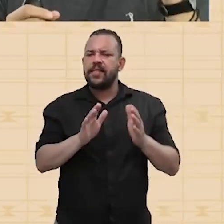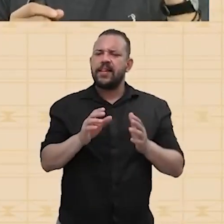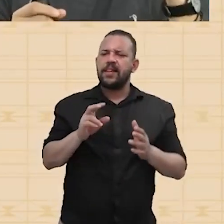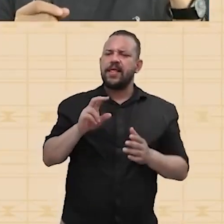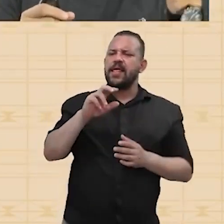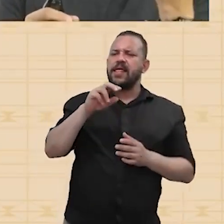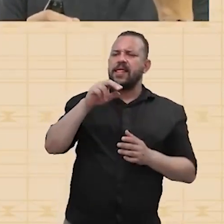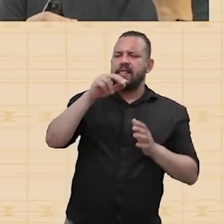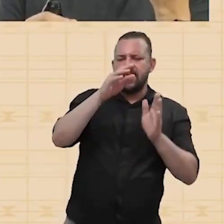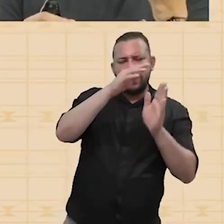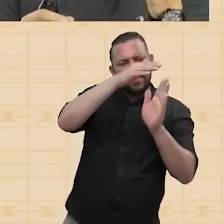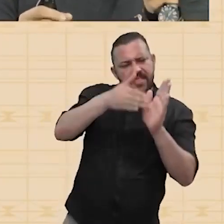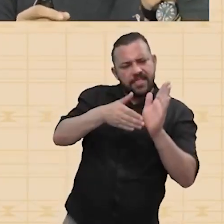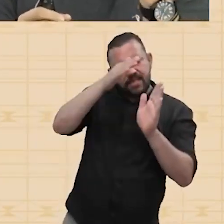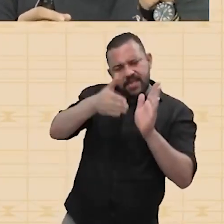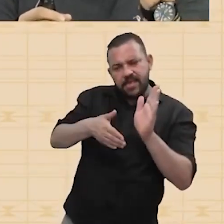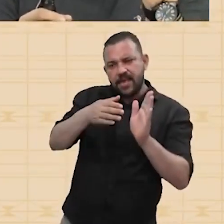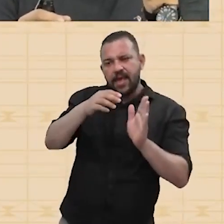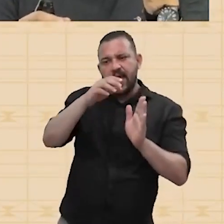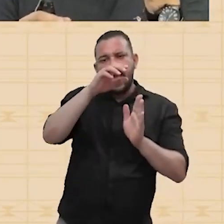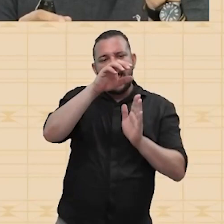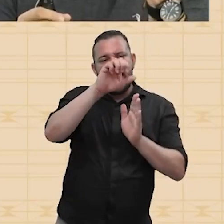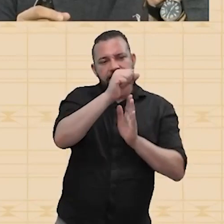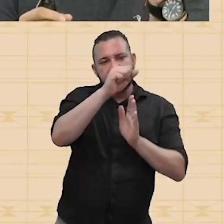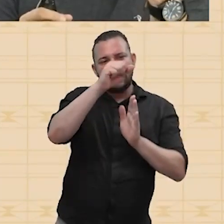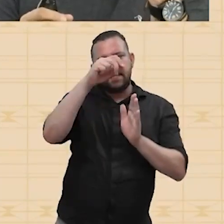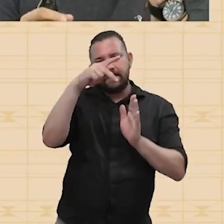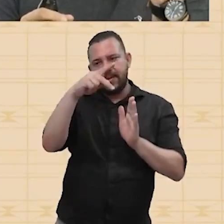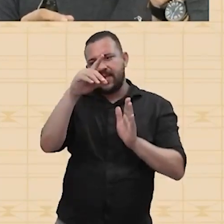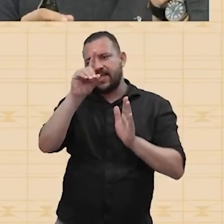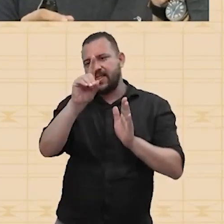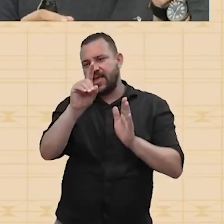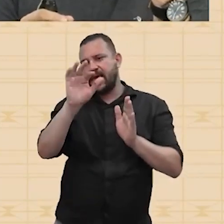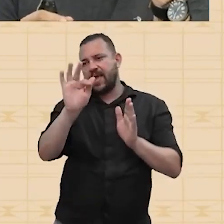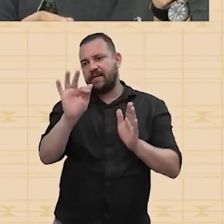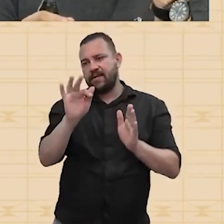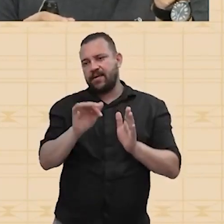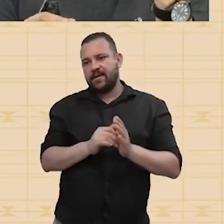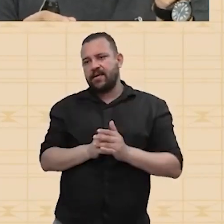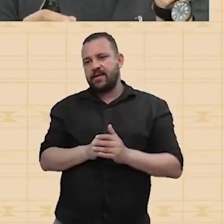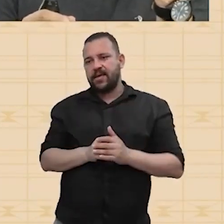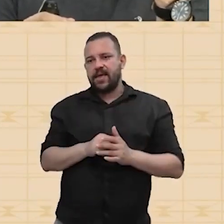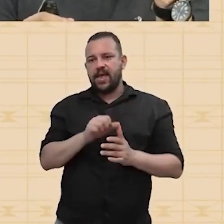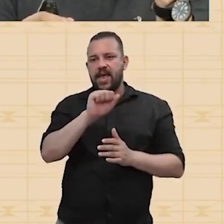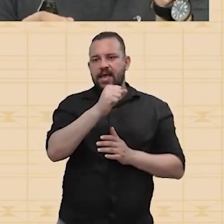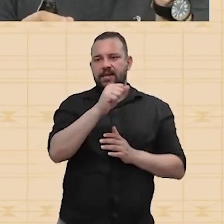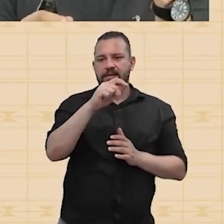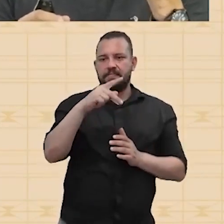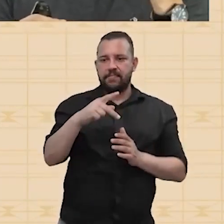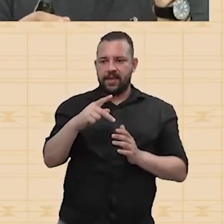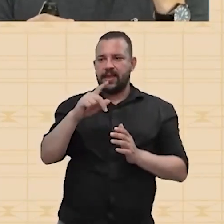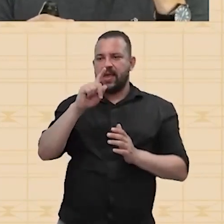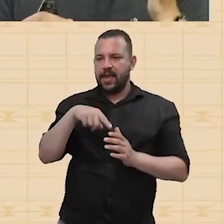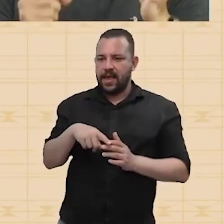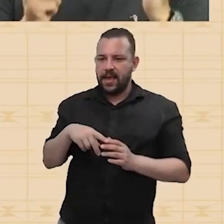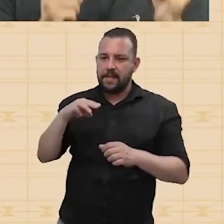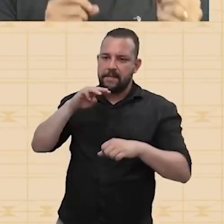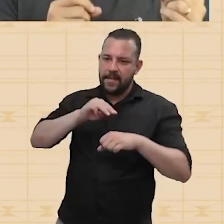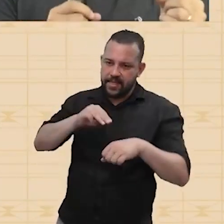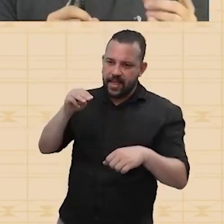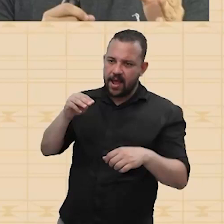subníveis SPDF. SPDF. SP são orbitais que estão associados à